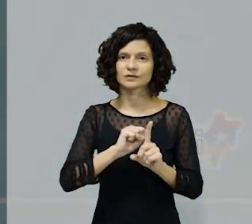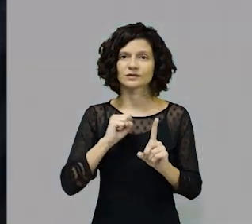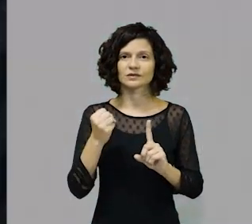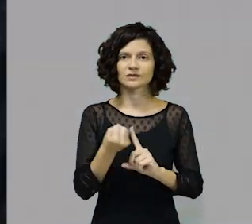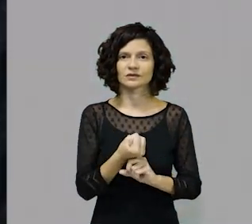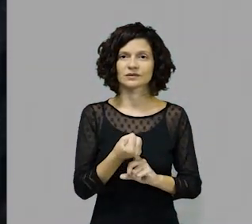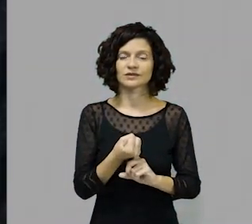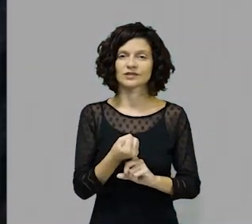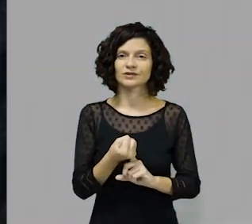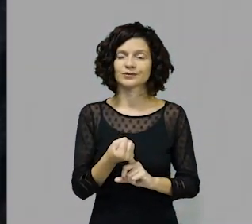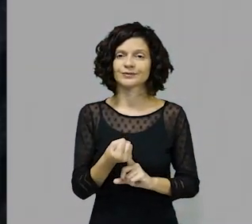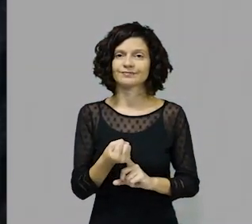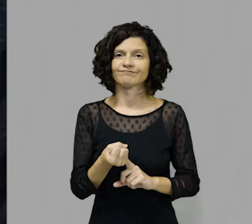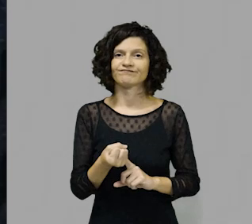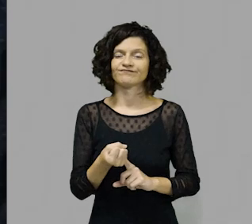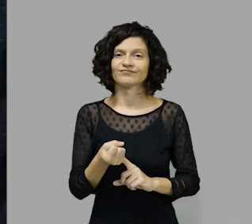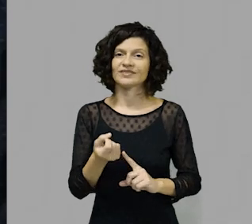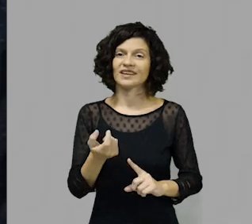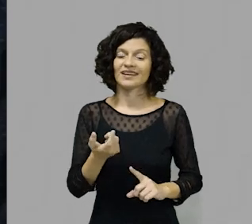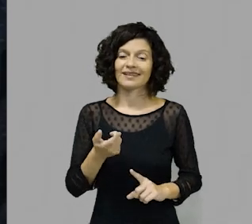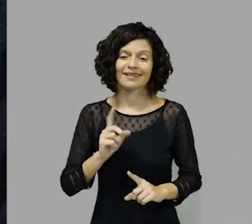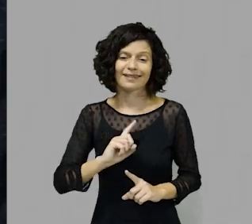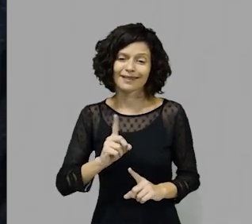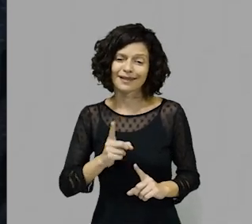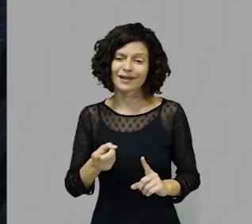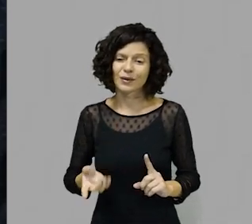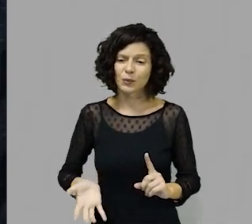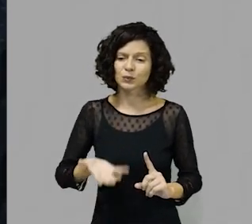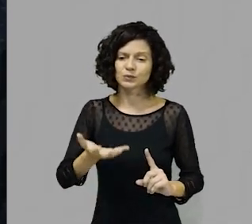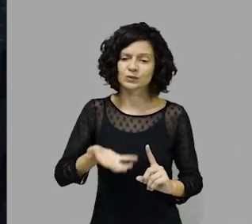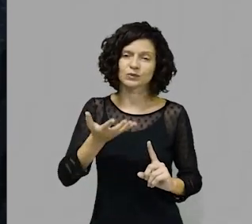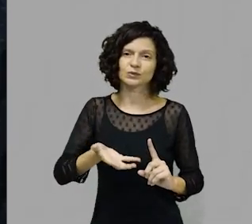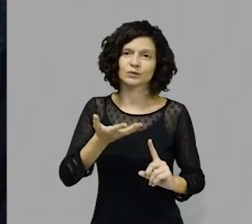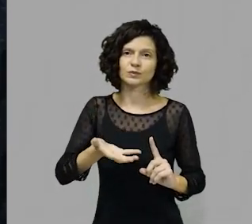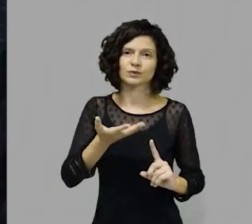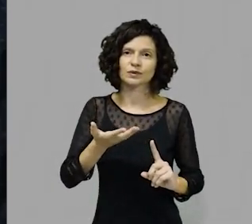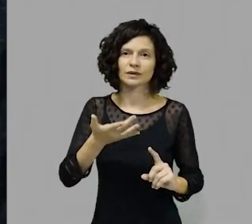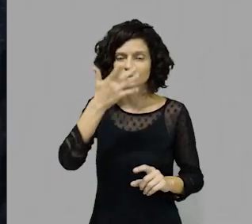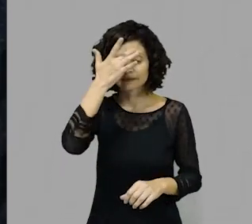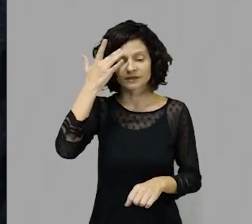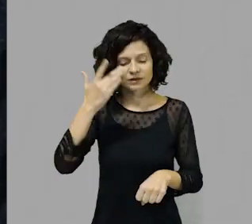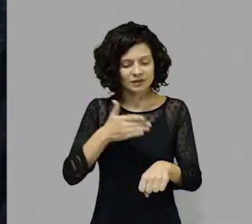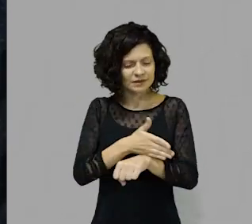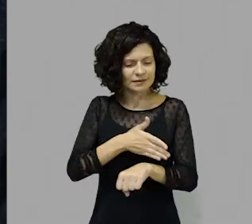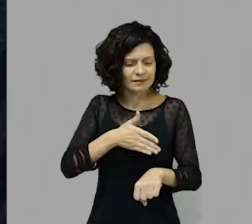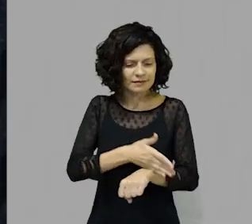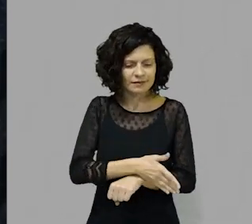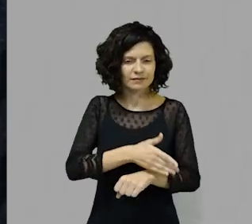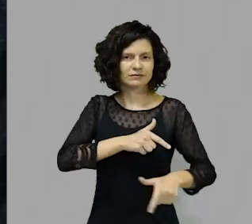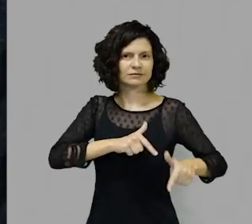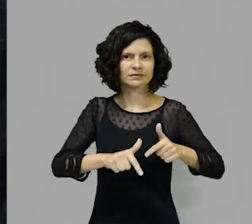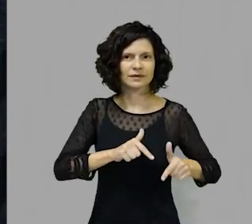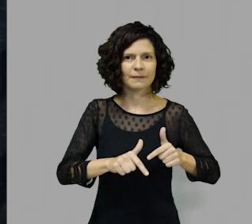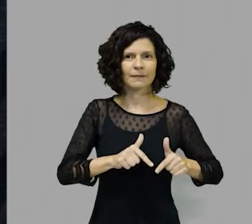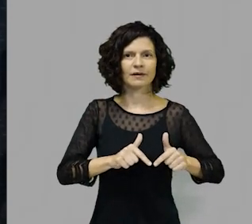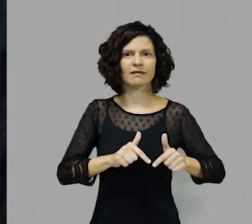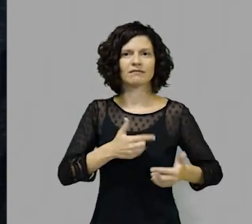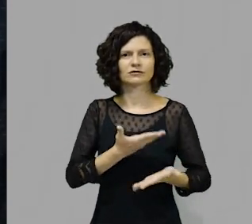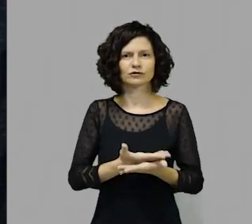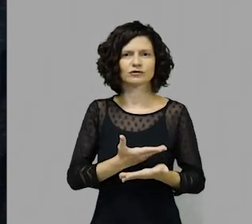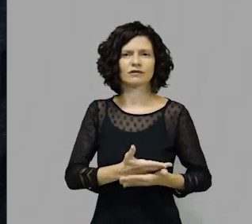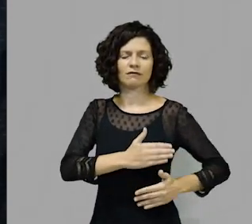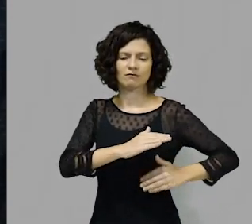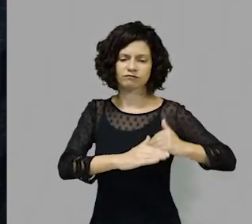ingresso dos pobres no mercado de trabalho, né? Procurar desenvolver-se uma profissão, um emprego, para exatamente deixar